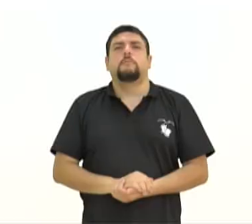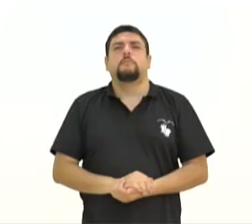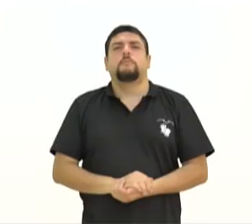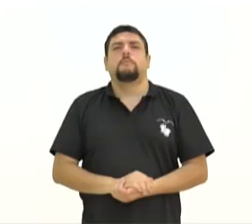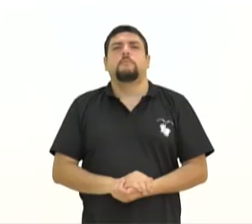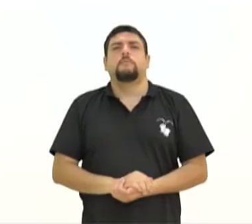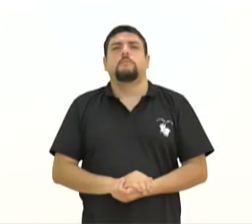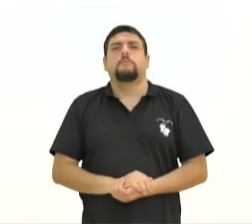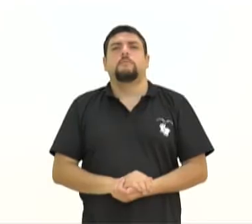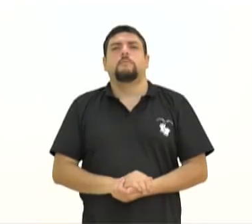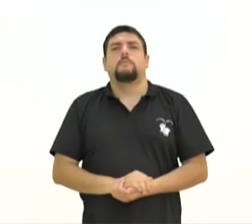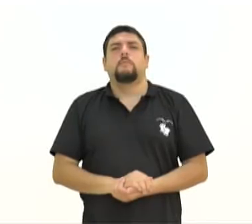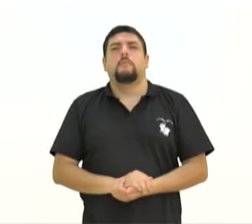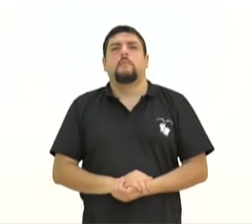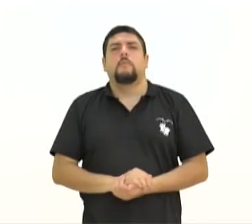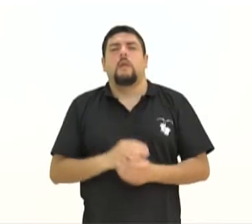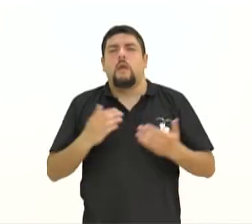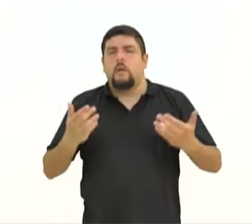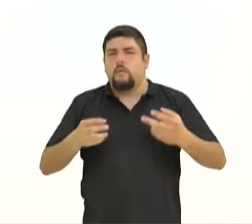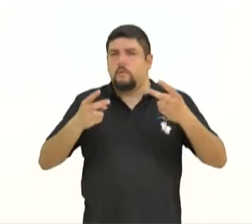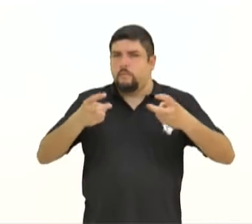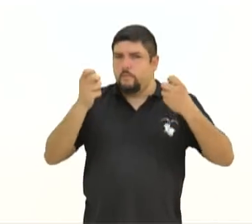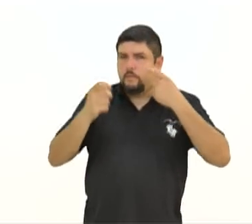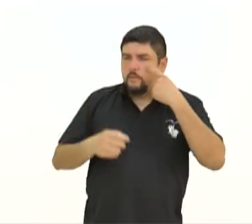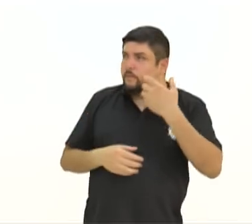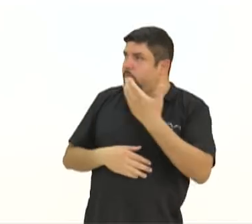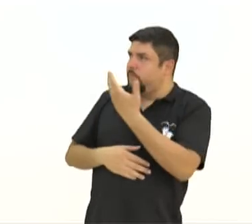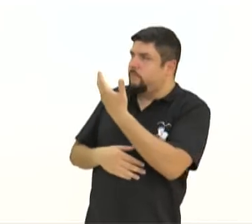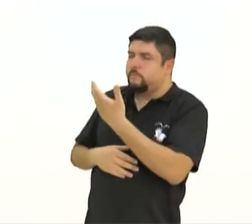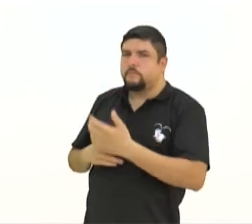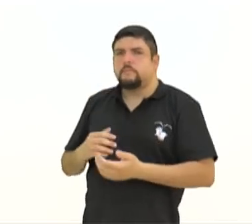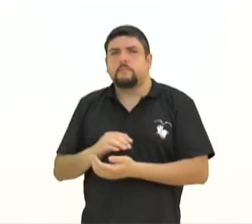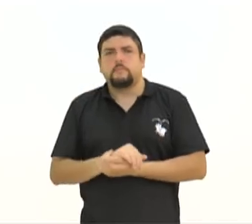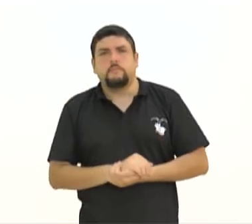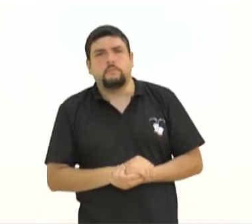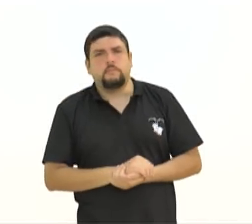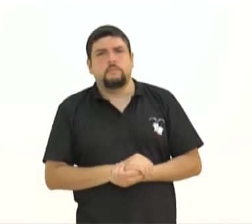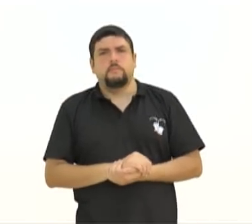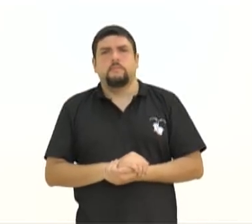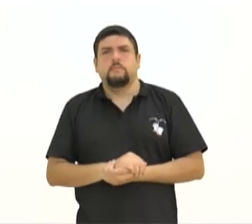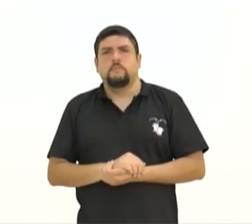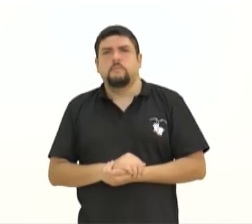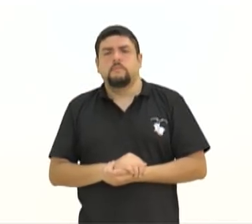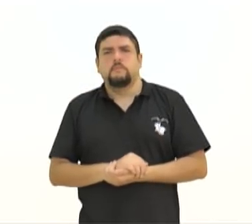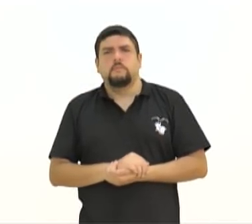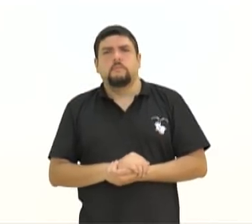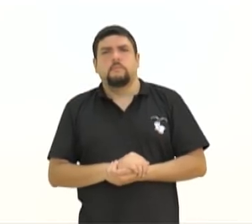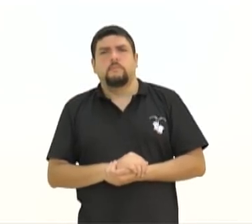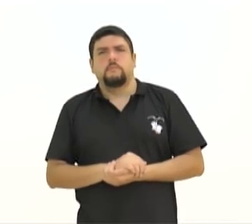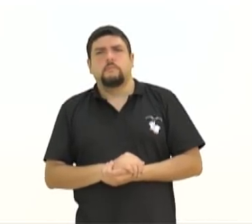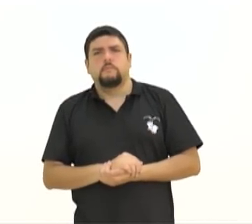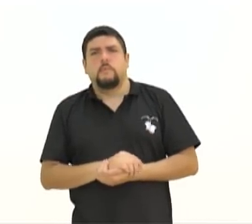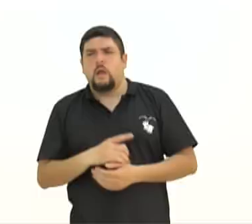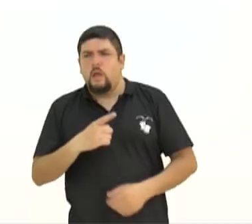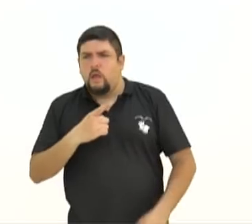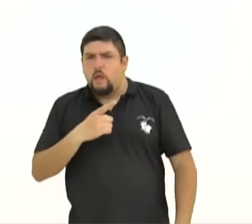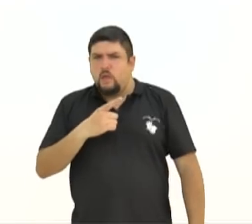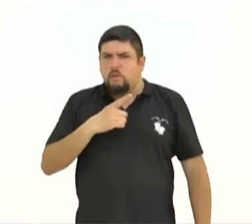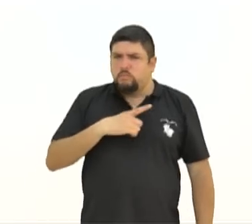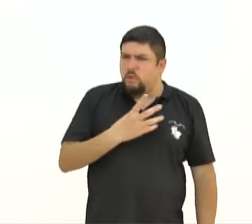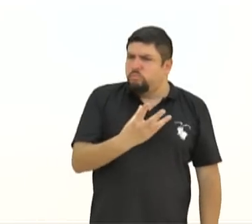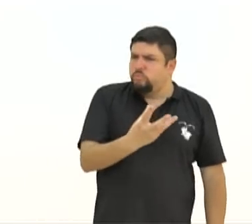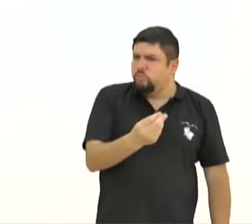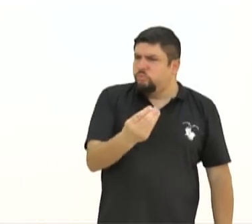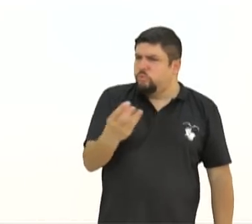Observem aqui agora mais uma situação. Nesse exemplo a gente tenho muitas cabeças de vaca na minha fazenda, certo? A gente